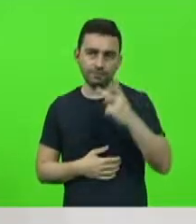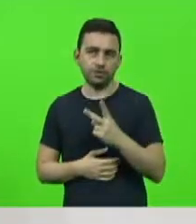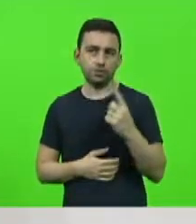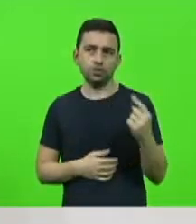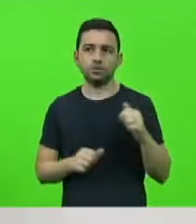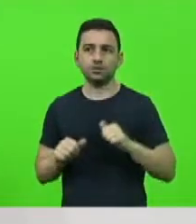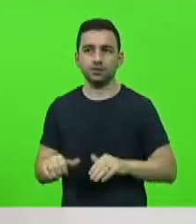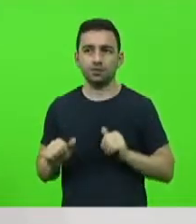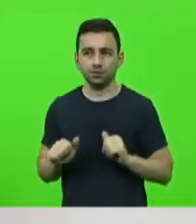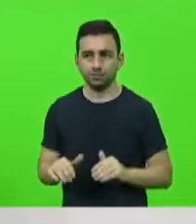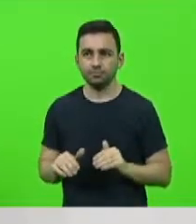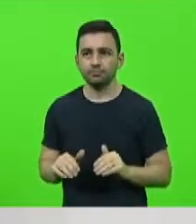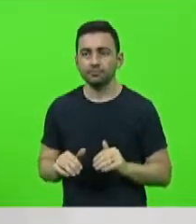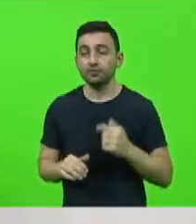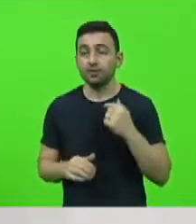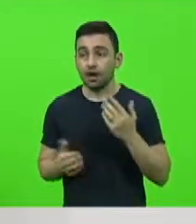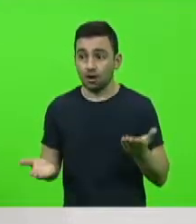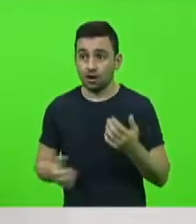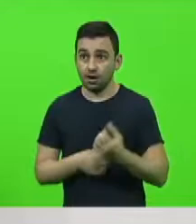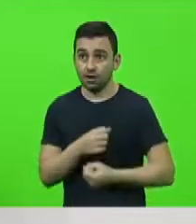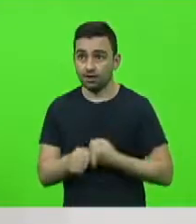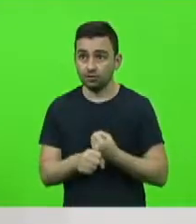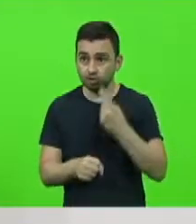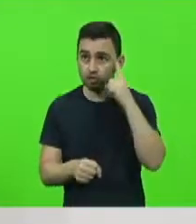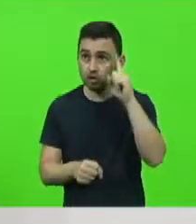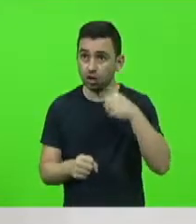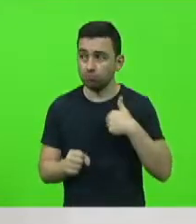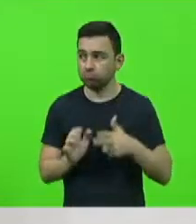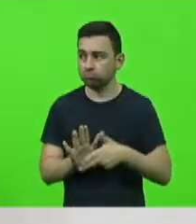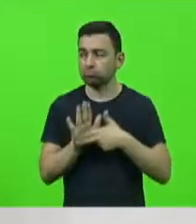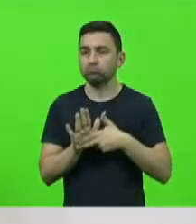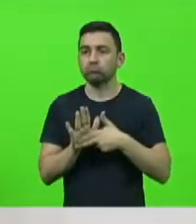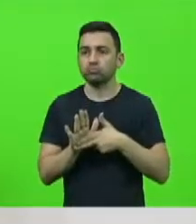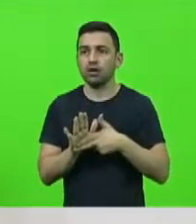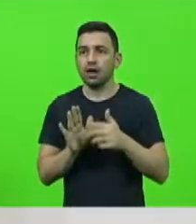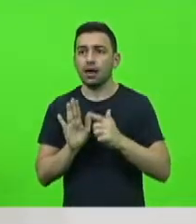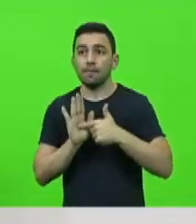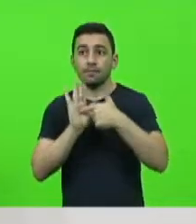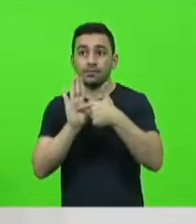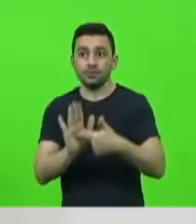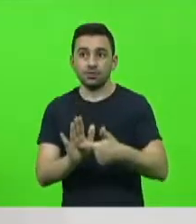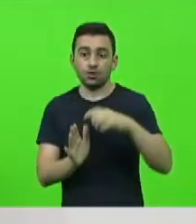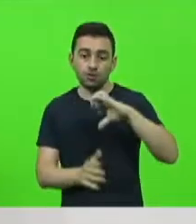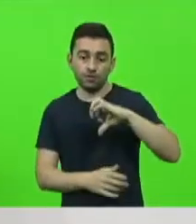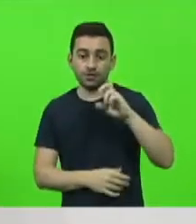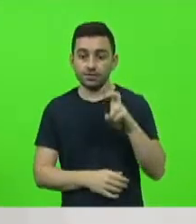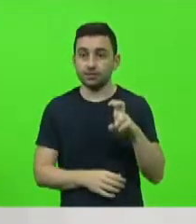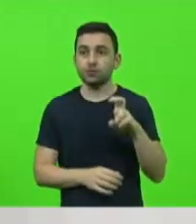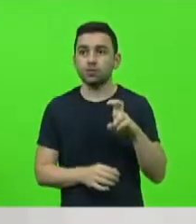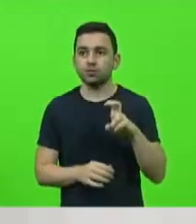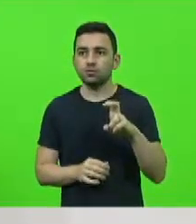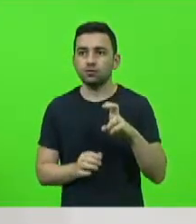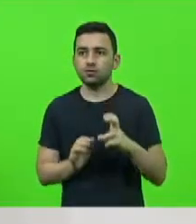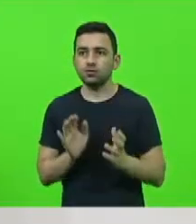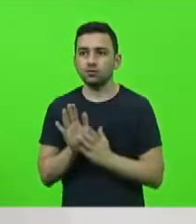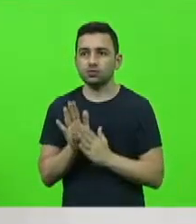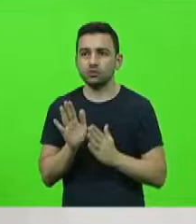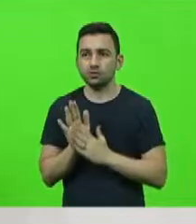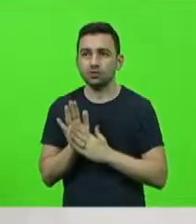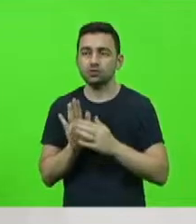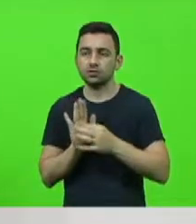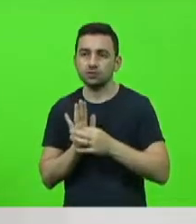setembro deste ano, no dia da minha posse, apresentamos 95 proposições, dentre